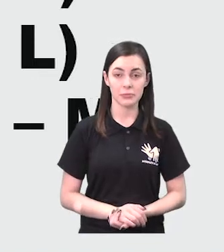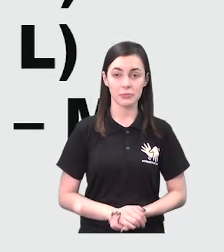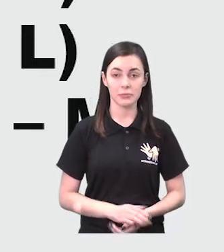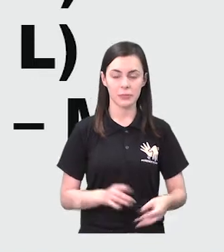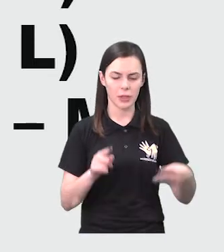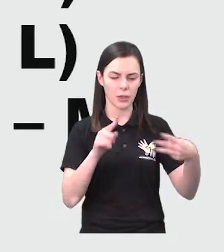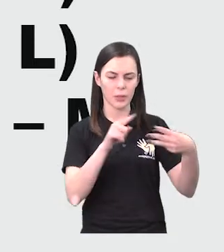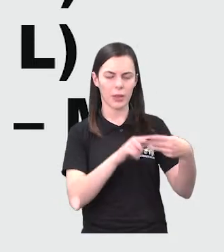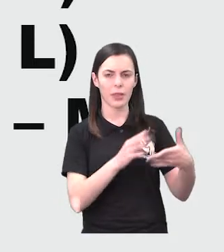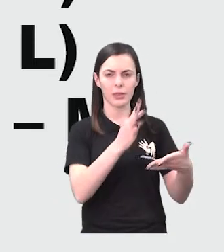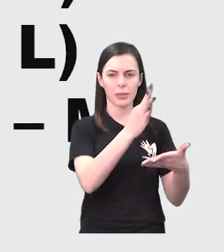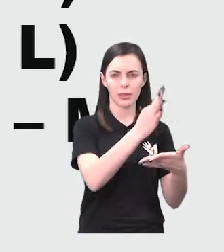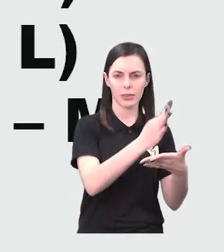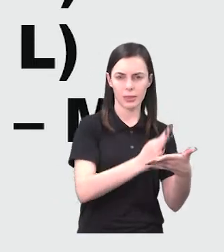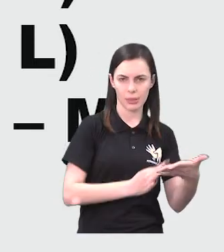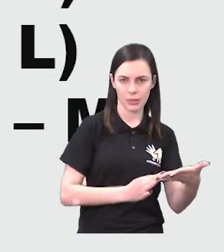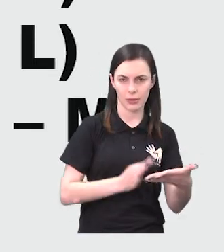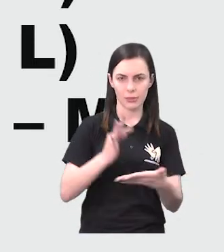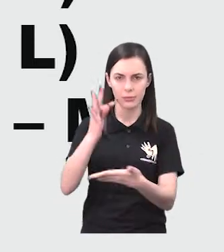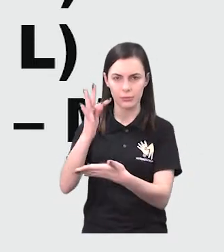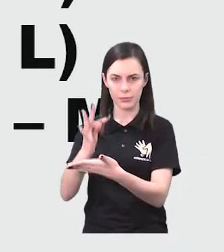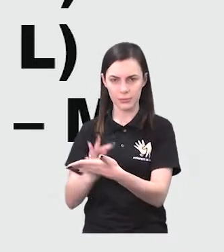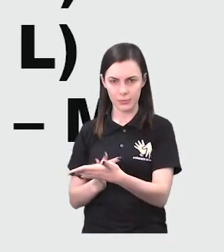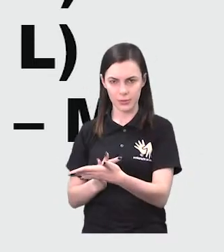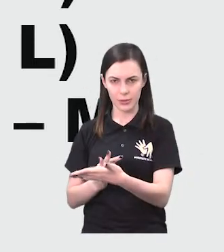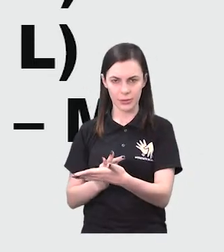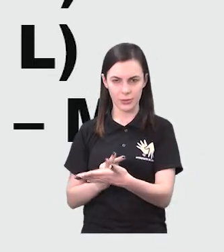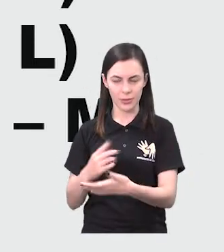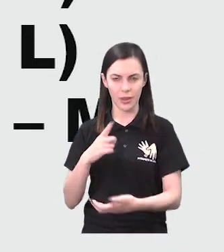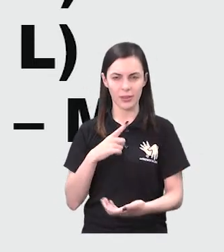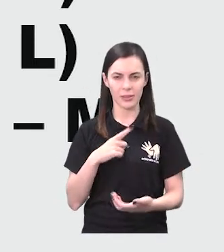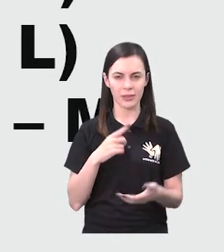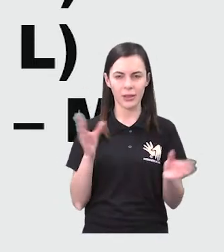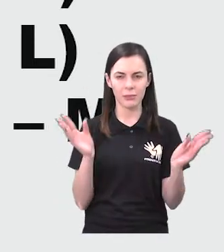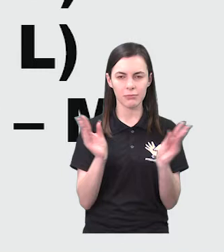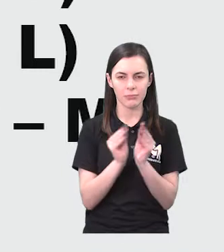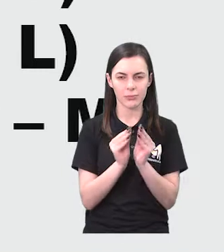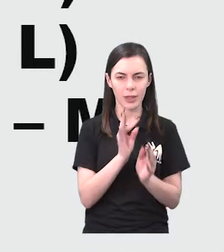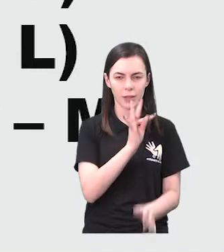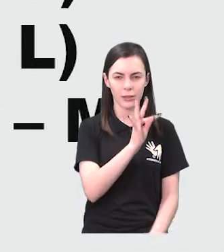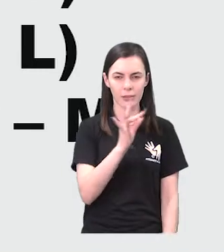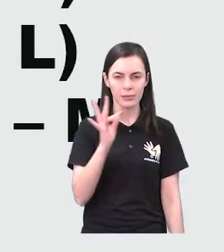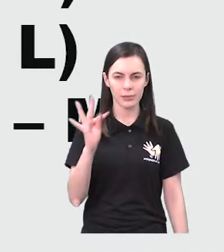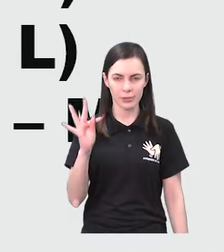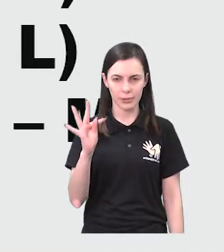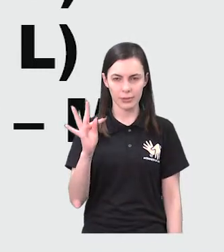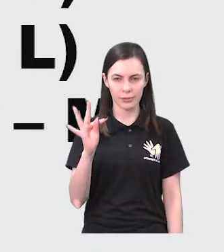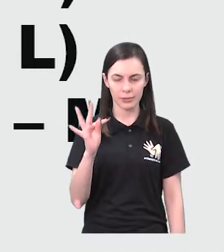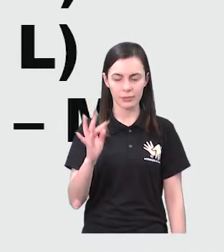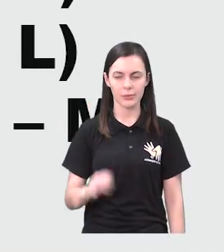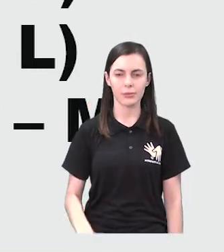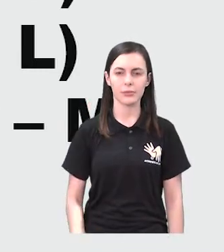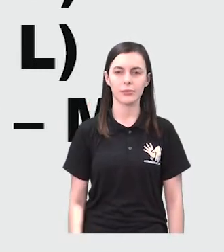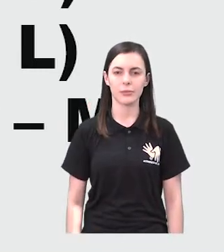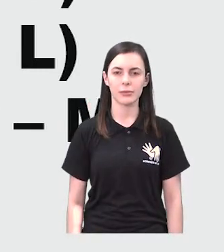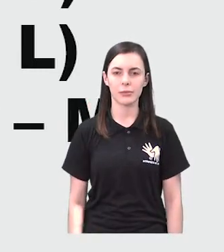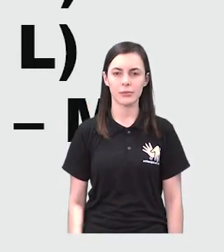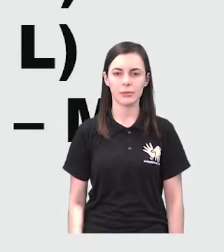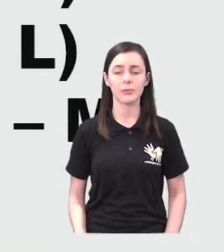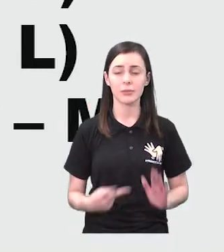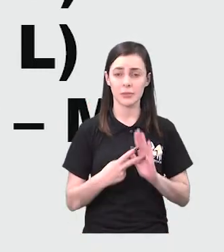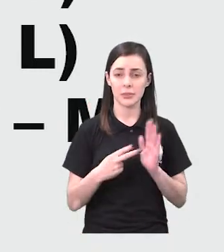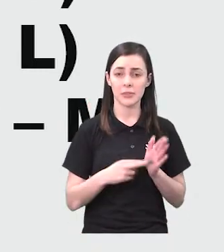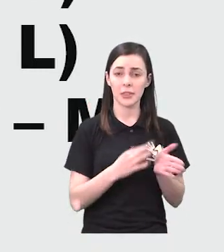momento de texto texto eu até uso essa abreviatura ali né a sigla